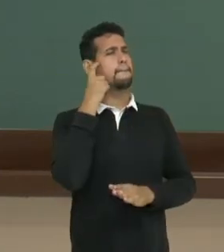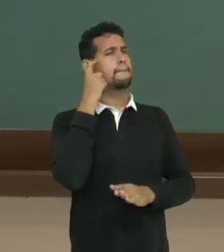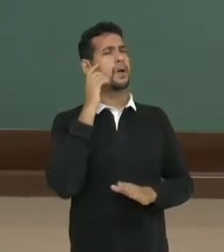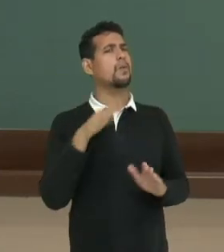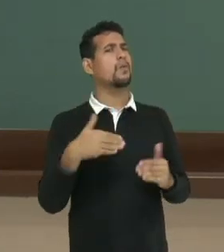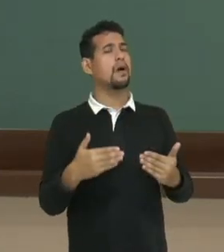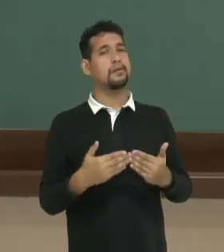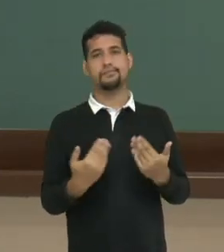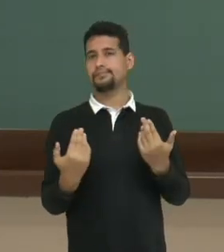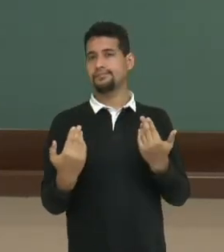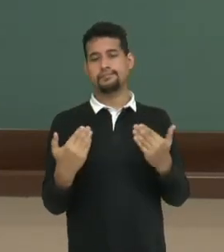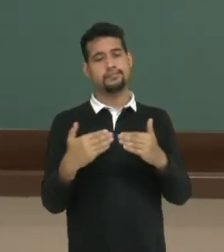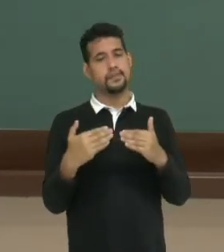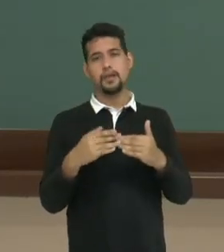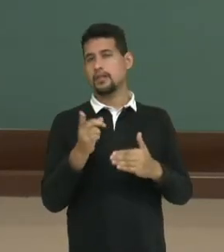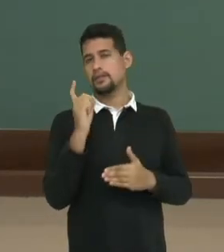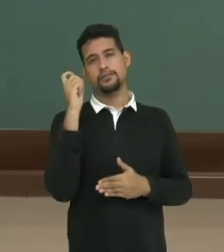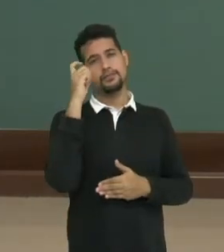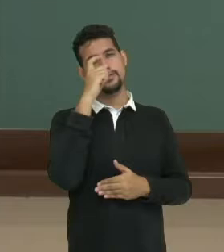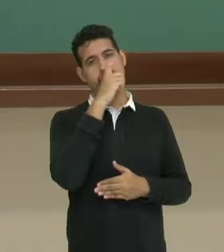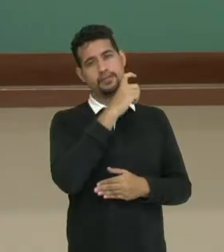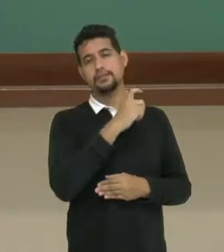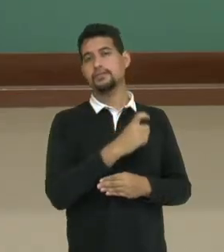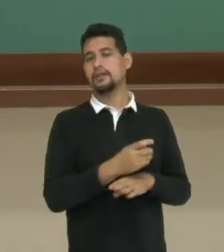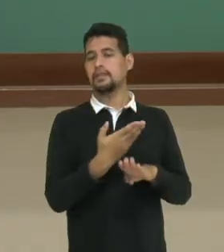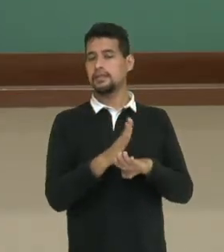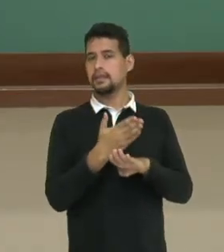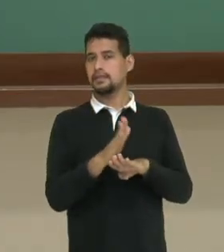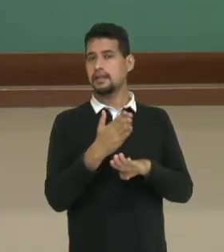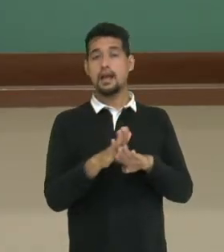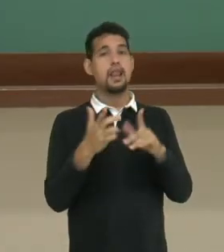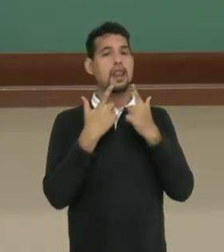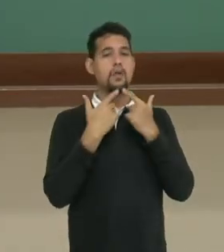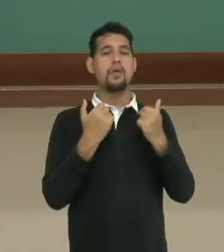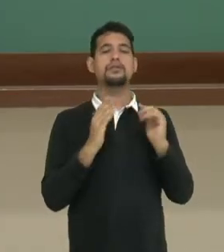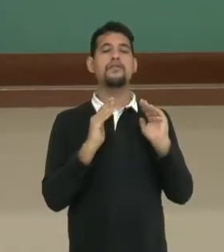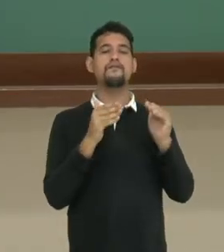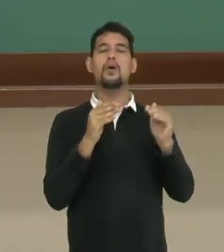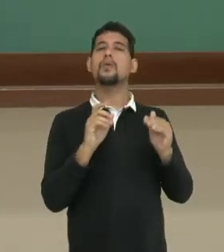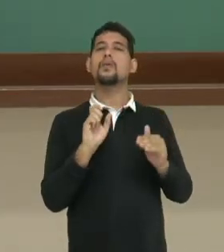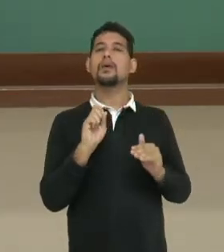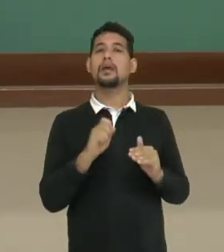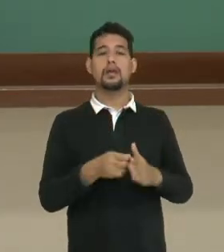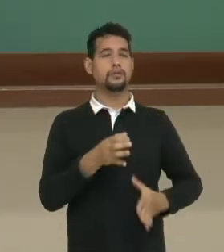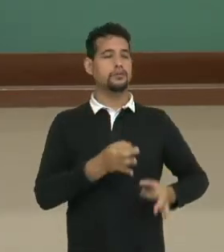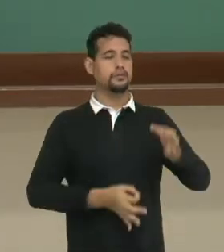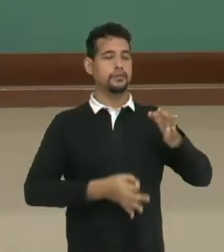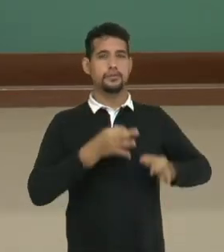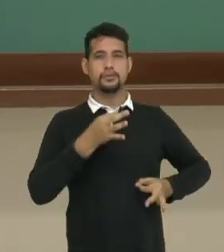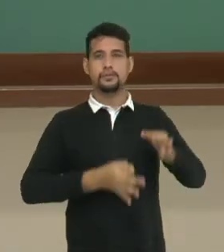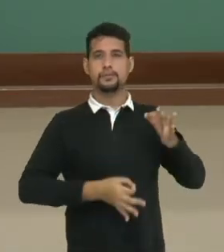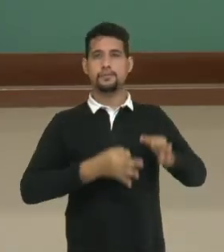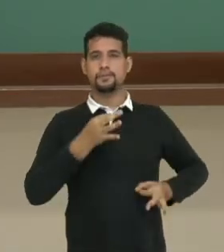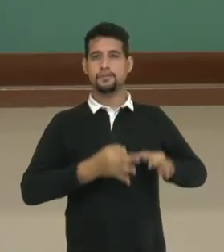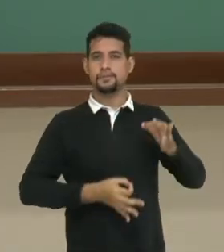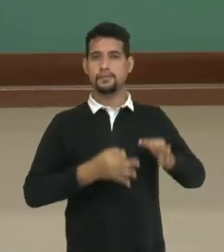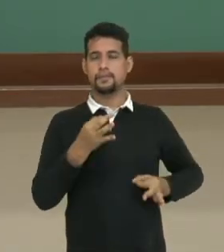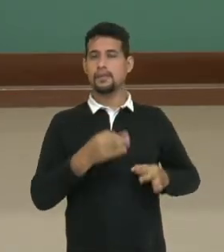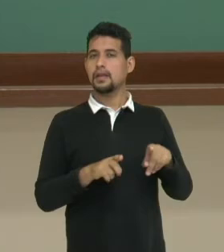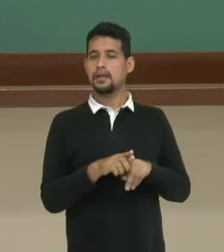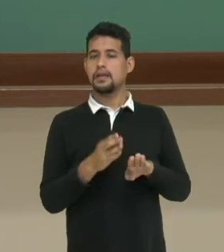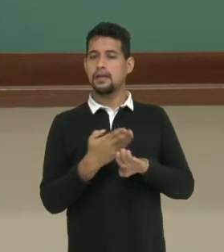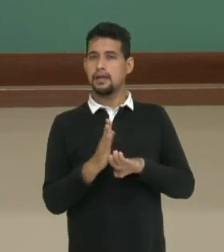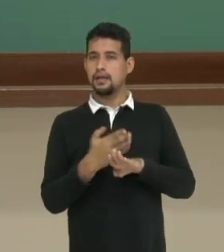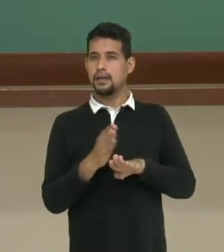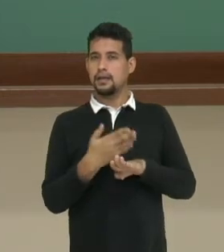Essa daqui também não está difícil, né? Vamos treinar aí a linguagem mais voltada para o campo jurídico. Então, mais um momento de